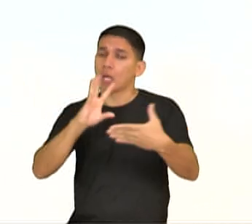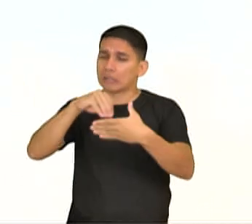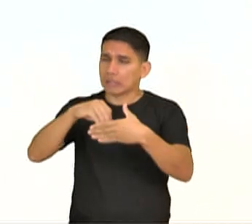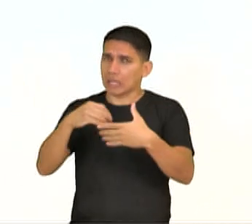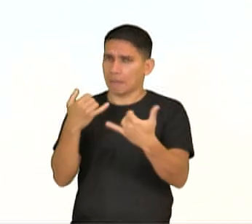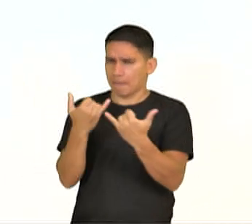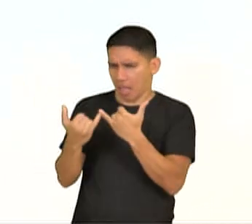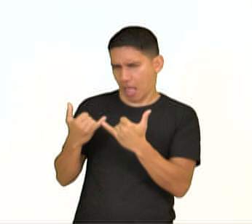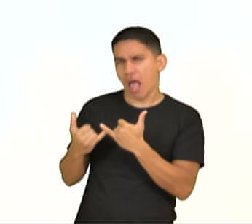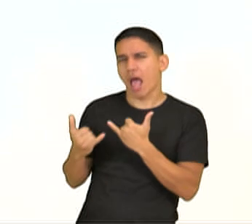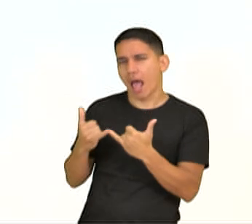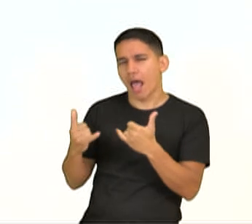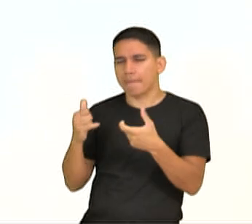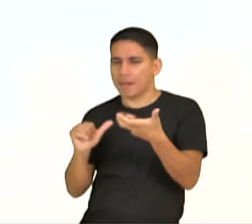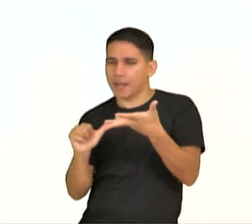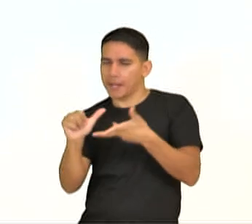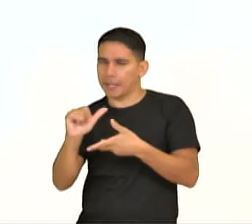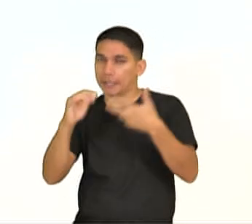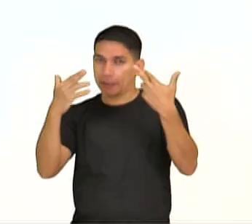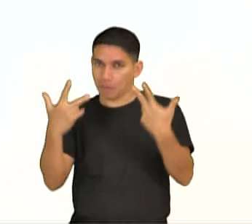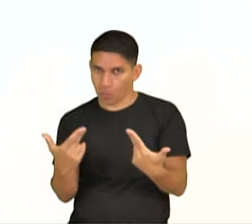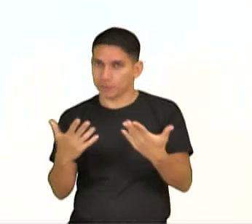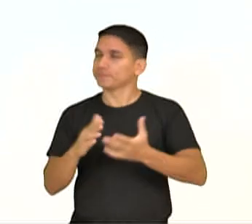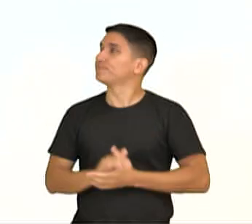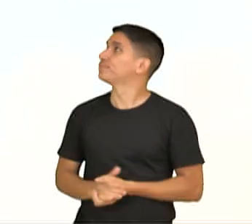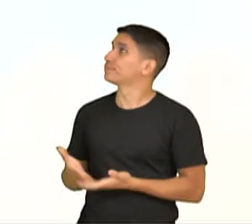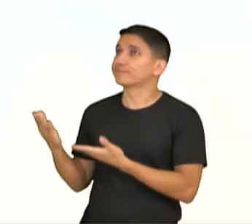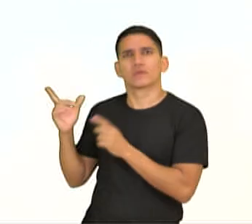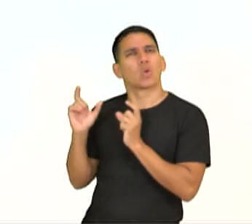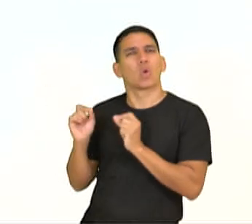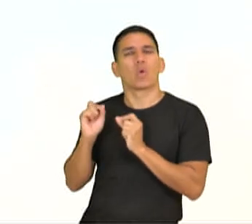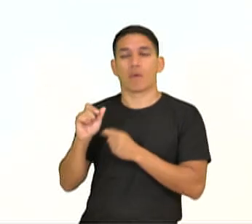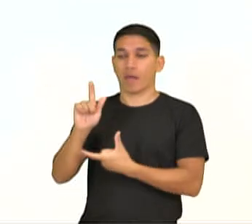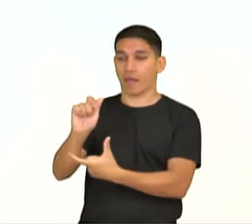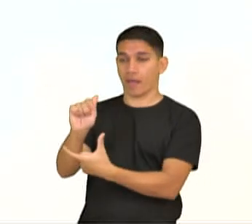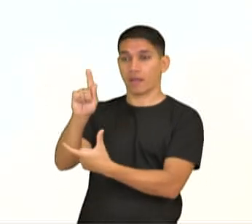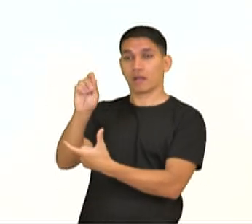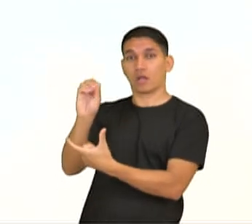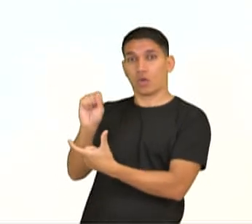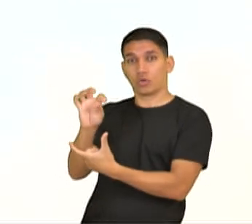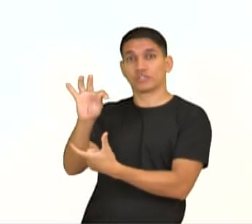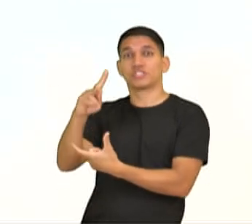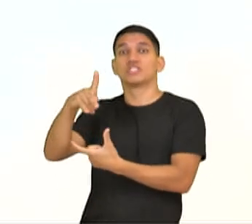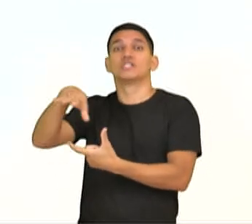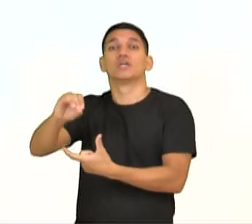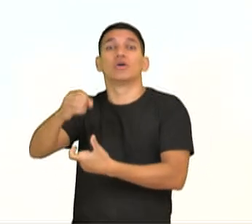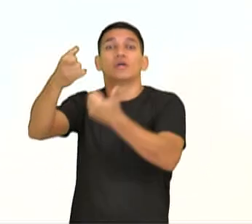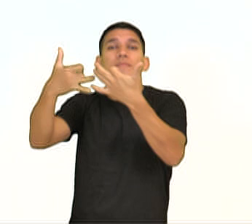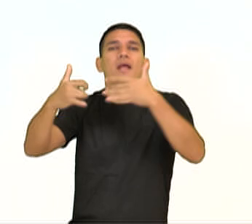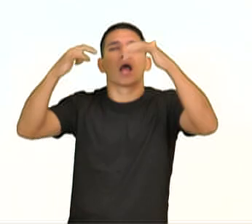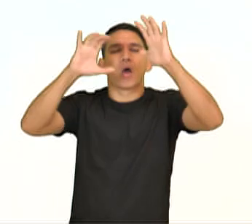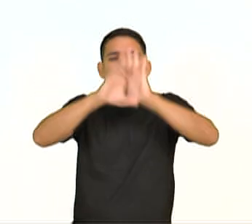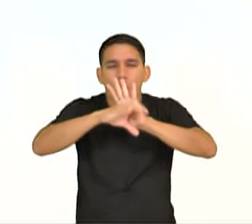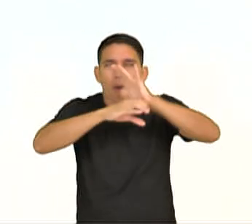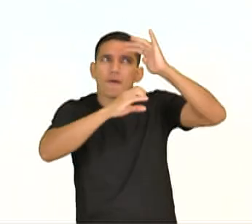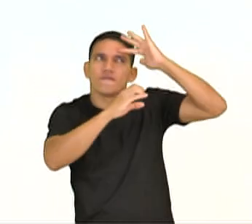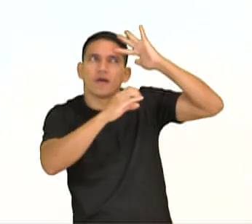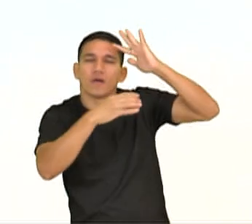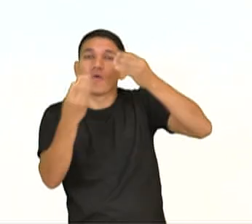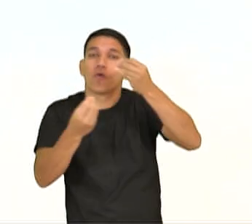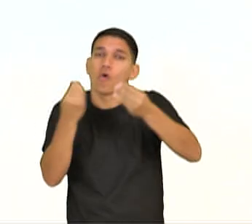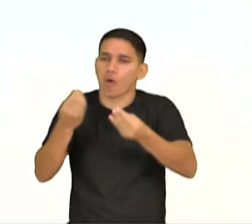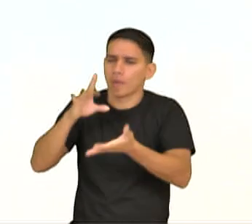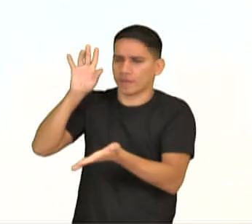ali próximo e verificar se está correto. Agostinho utiliza os conceitos filosóficos para explicar as realidades da crença